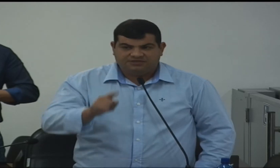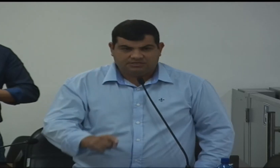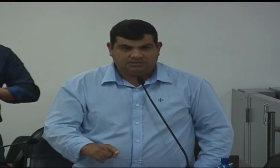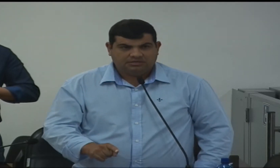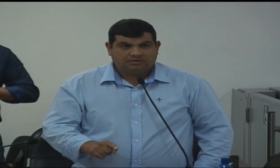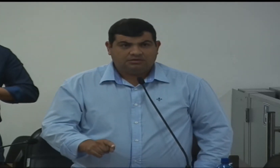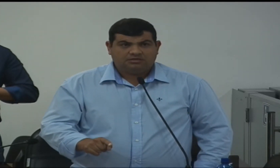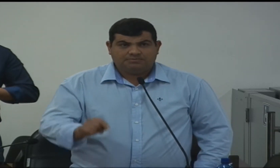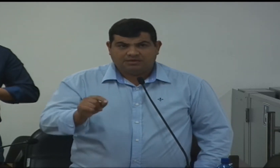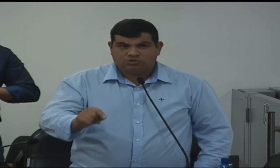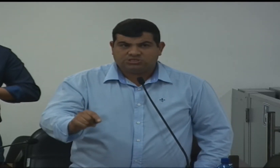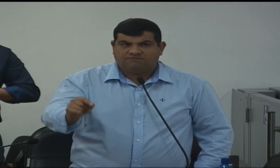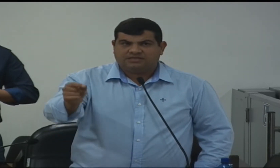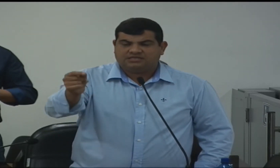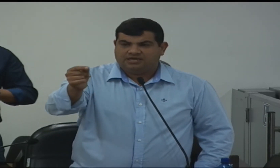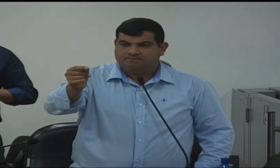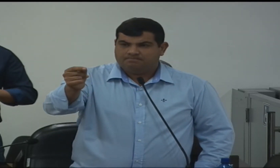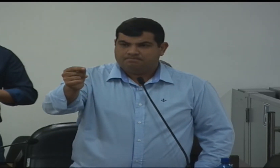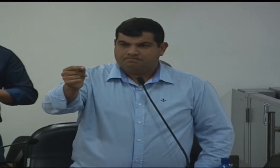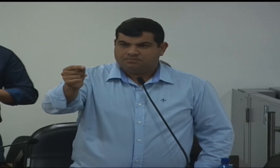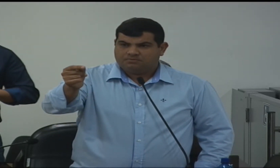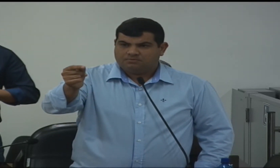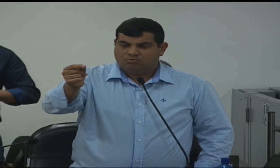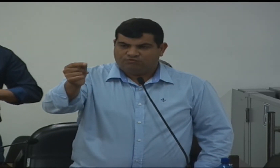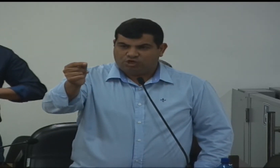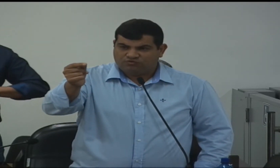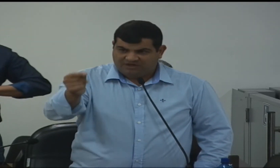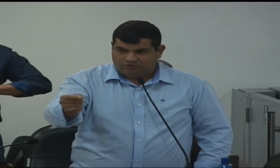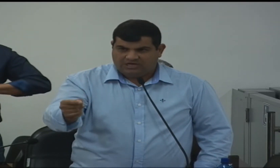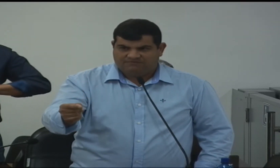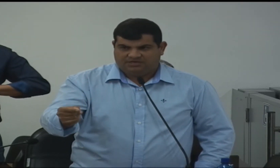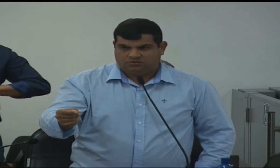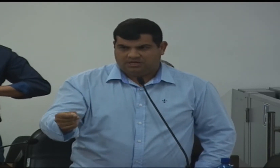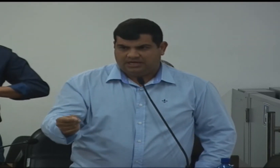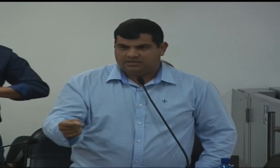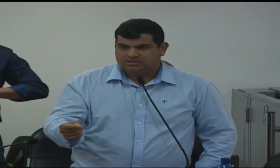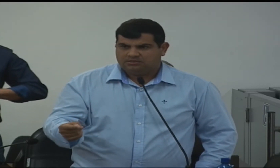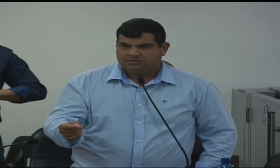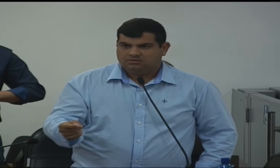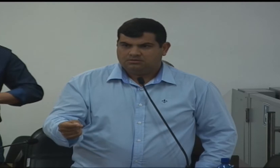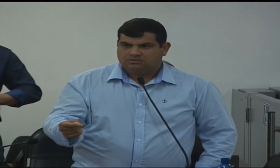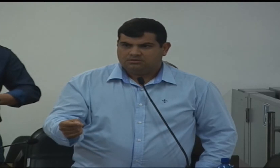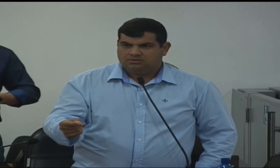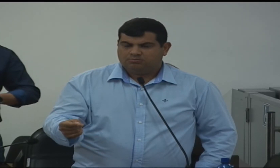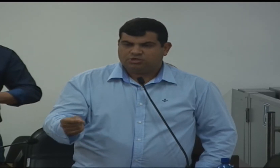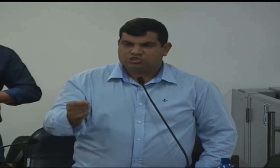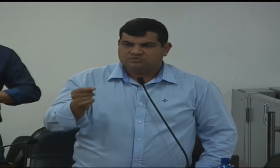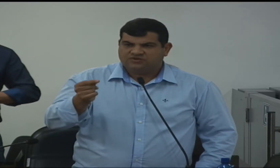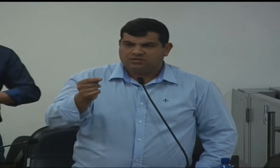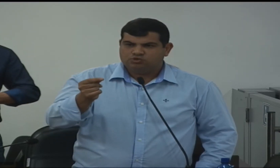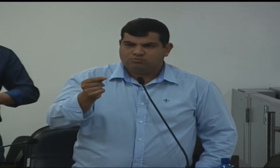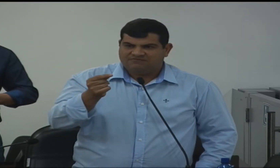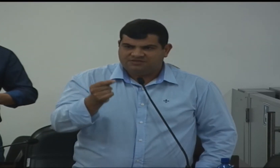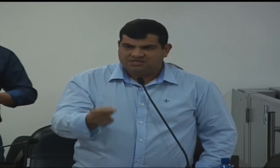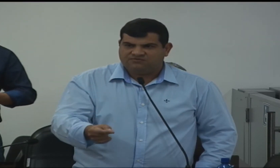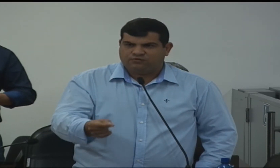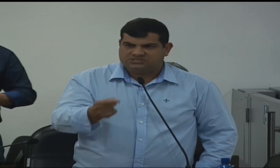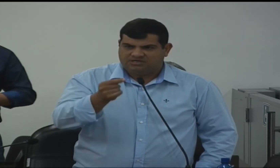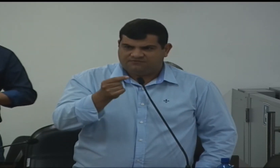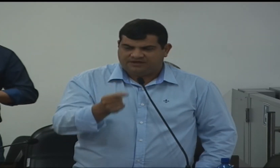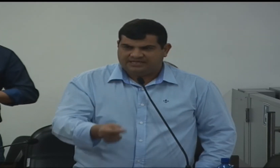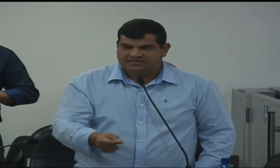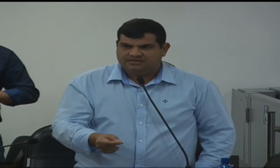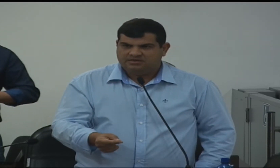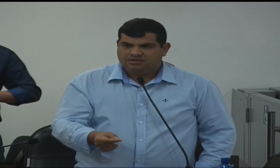pela vida. E a minha moção vai ter meu voto favorável, vereadora Érica, porque nós estamos falando de uma vida que